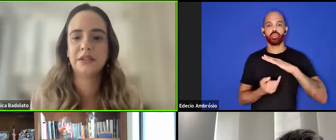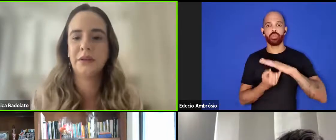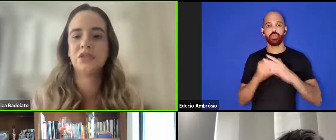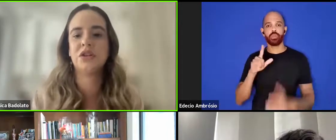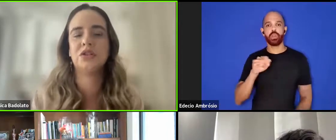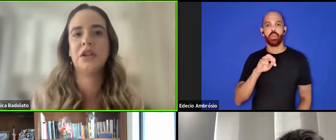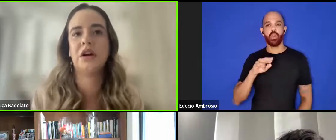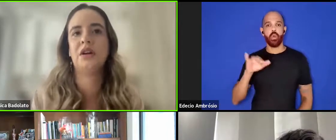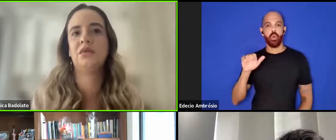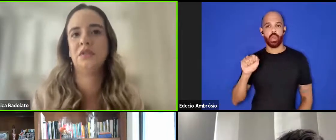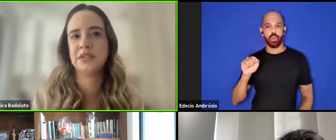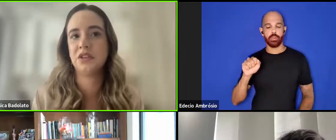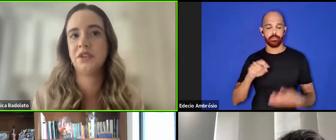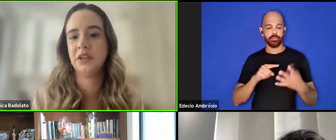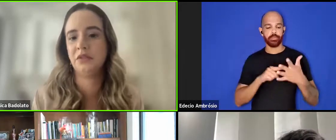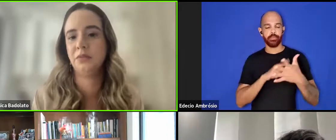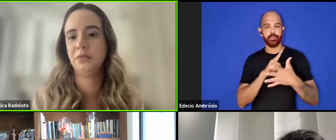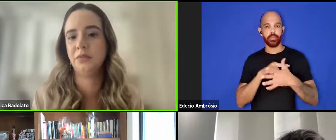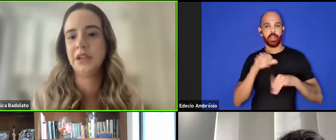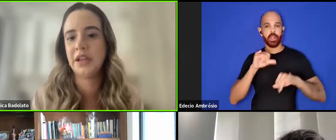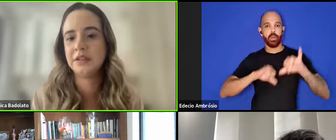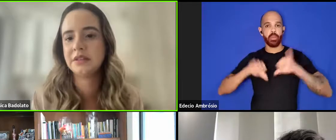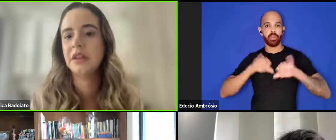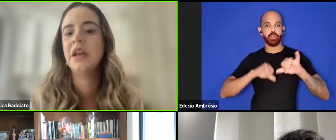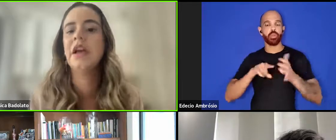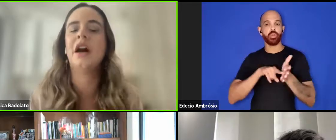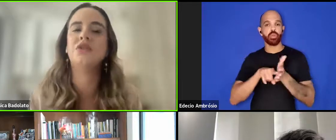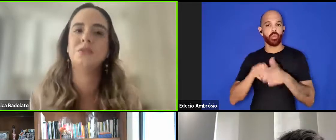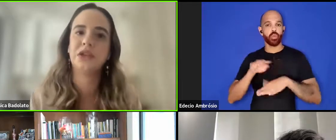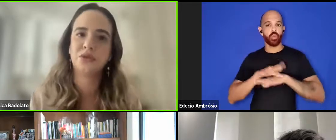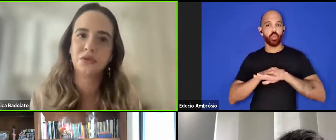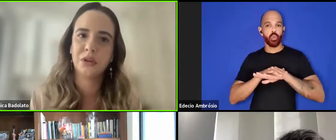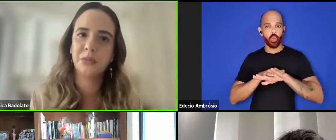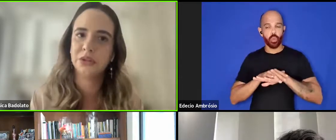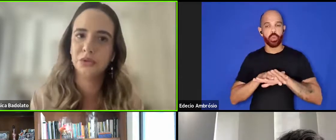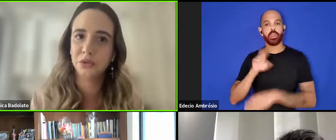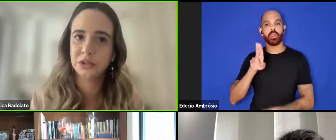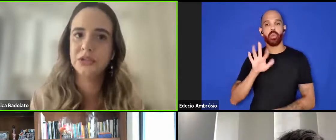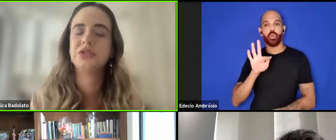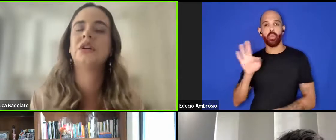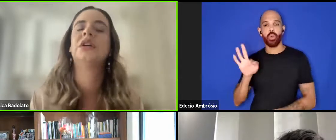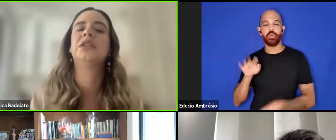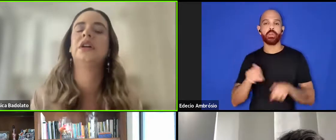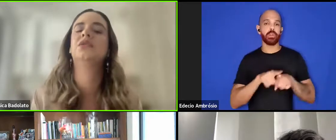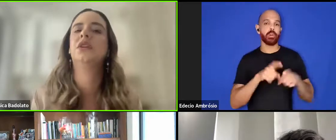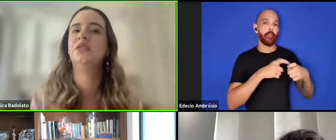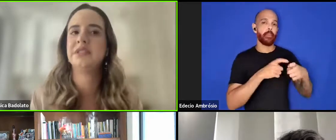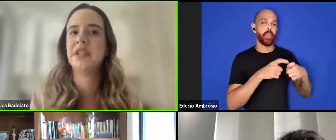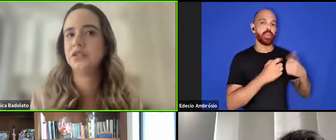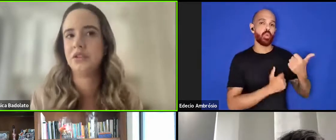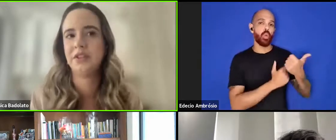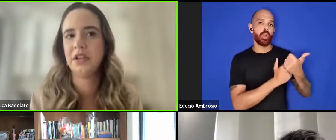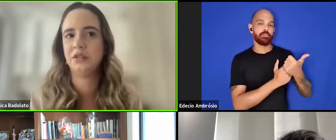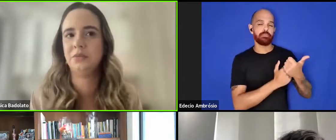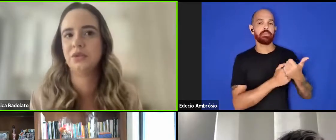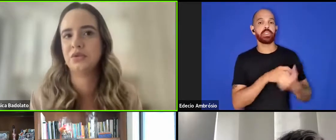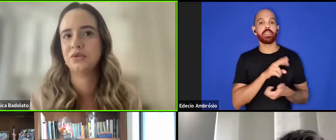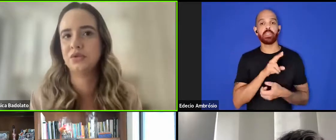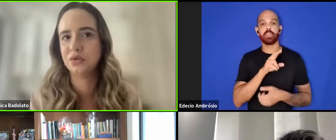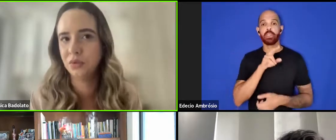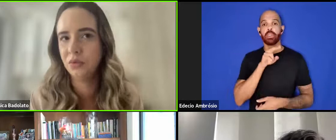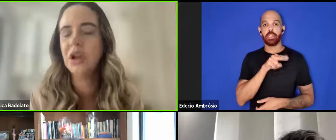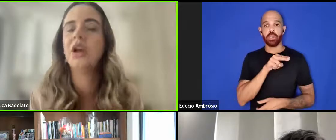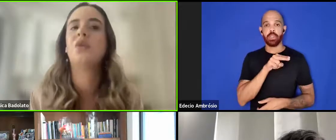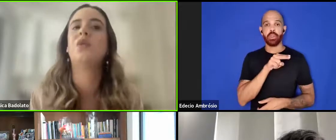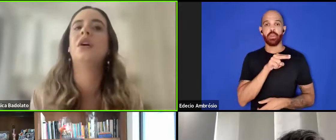Doenças Exantemáticas da Universidade Federal Fluminense, aos médicos colaboradores, tanto da Universidade Federal do Mato